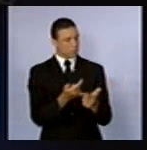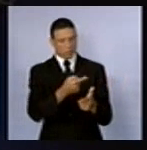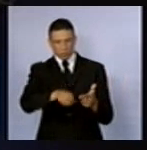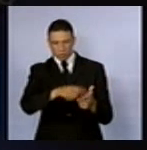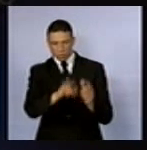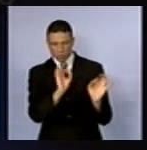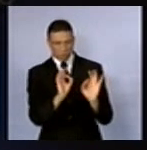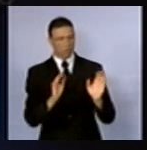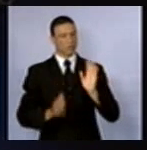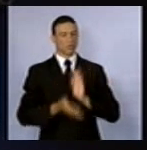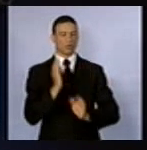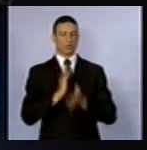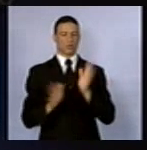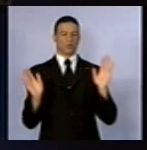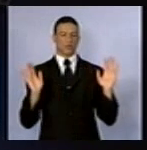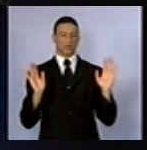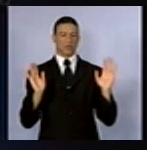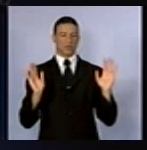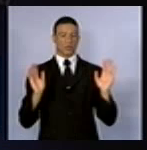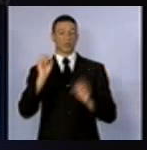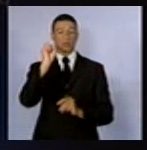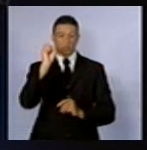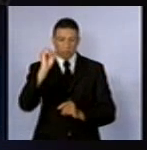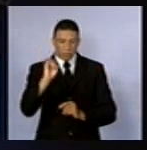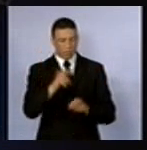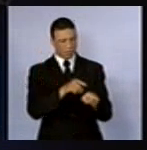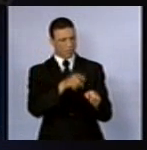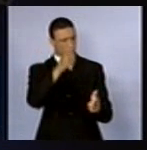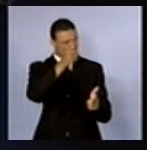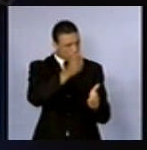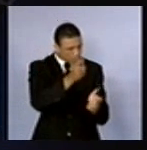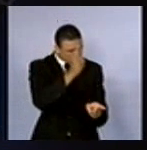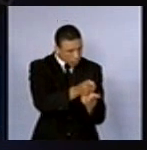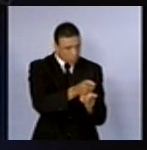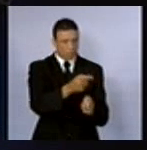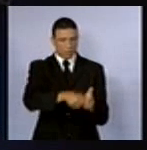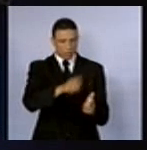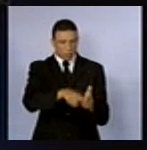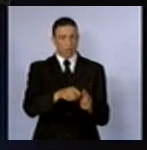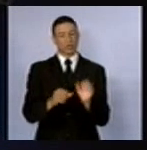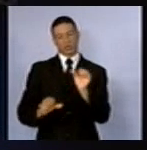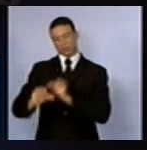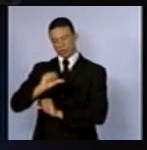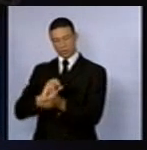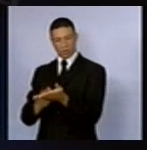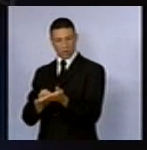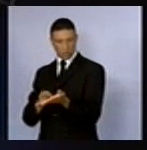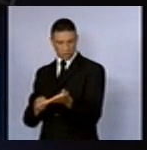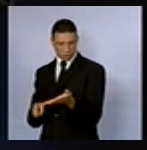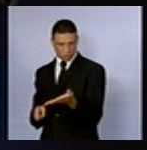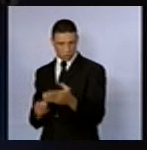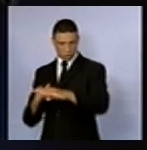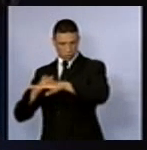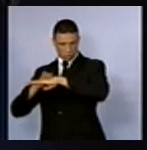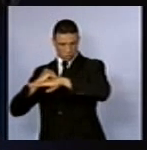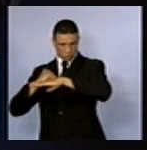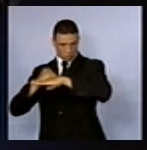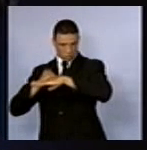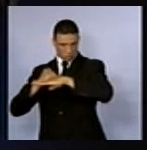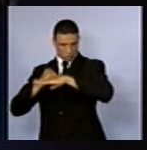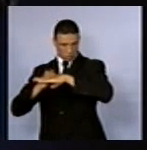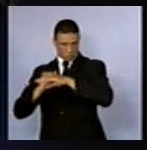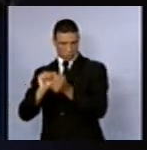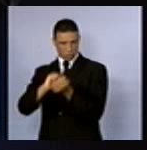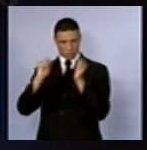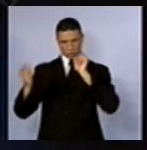nada que fazer não está ele tem tá maior que o nível de referência ele tem que fazer um plano de adequação para que que aquela instalação não